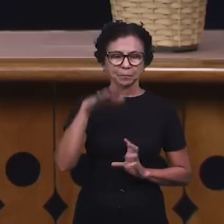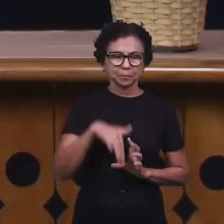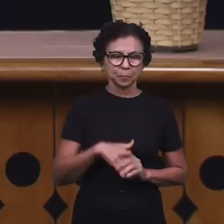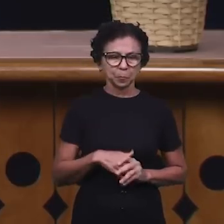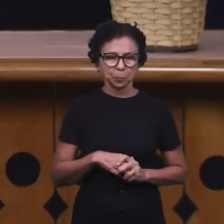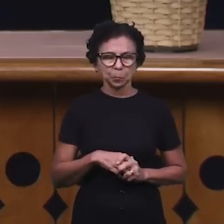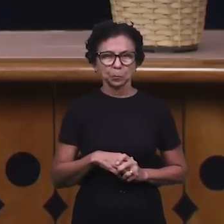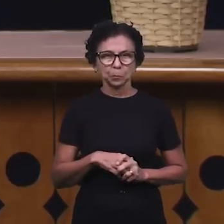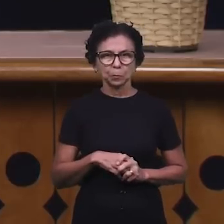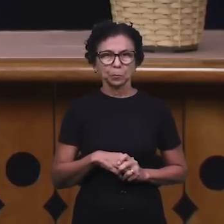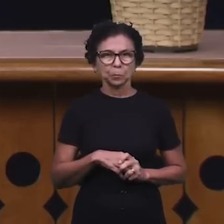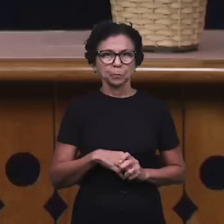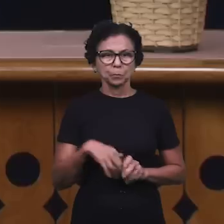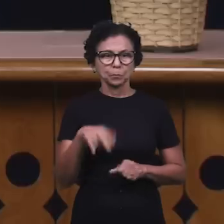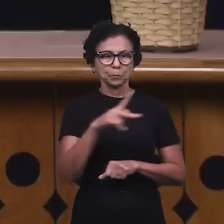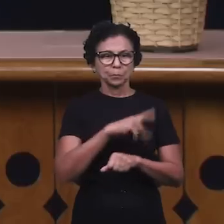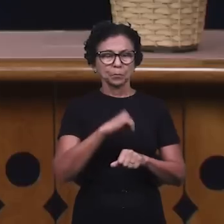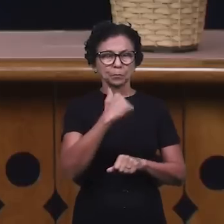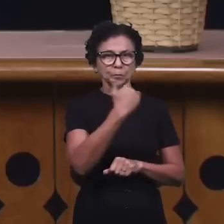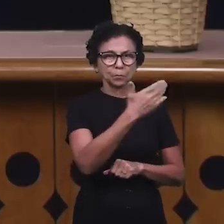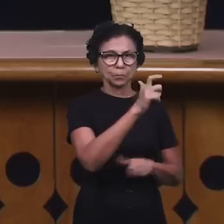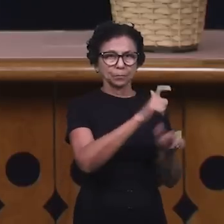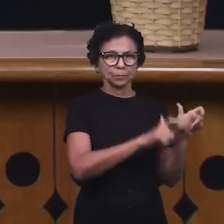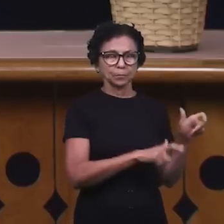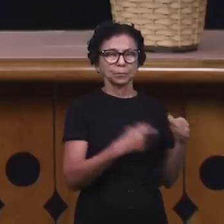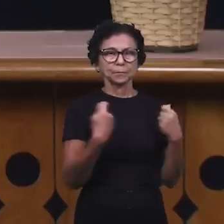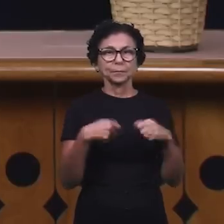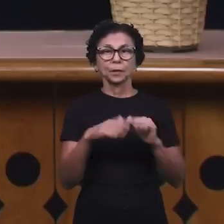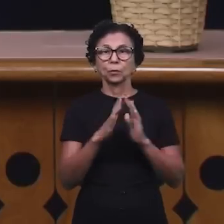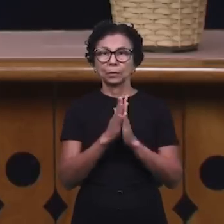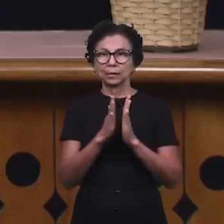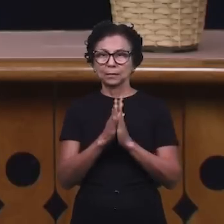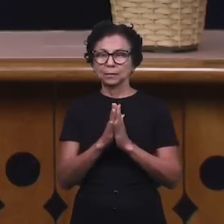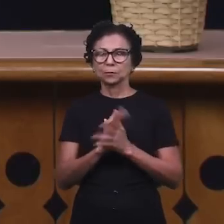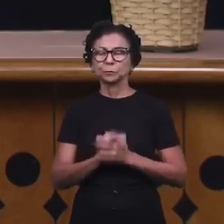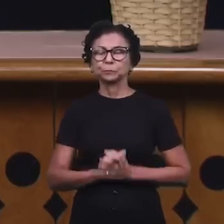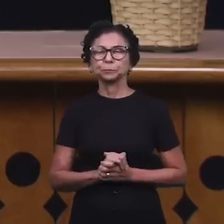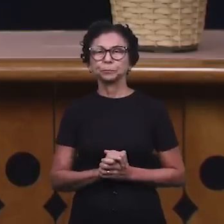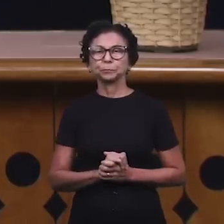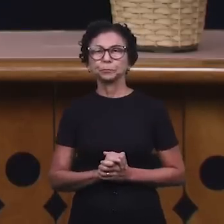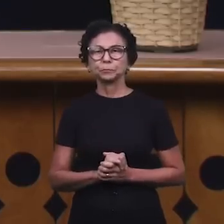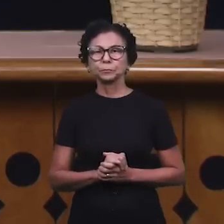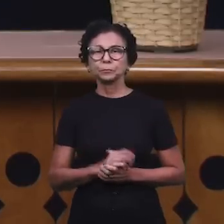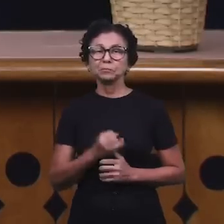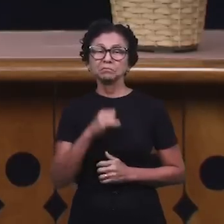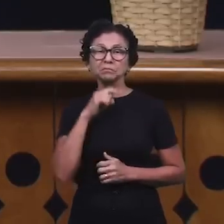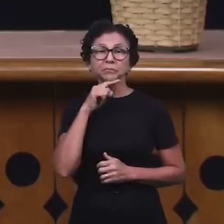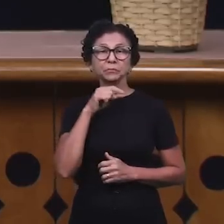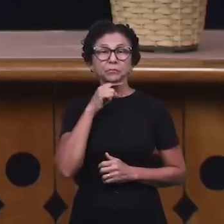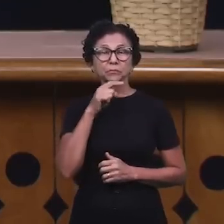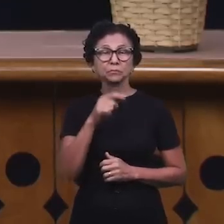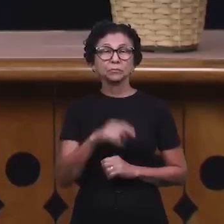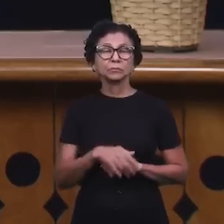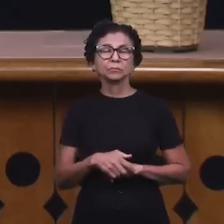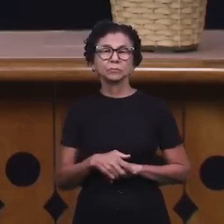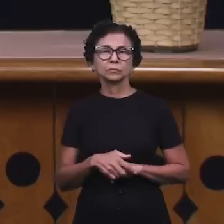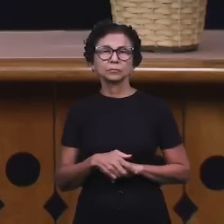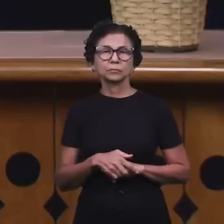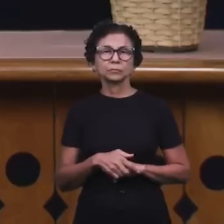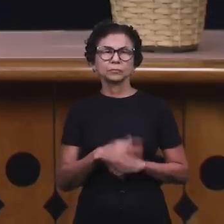estiver no exterior e precisar de uma oração, de um esclarecimento, tirar alguma dúvida, até de uma